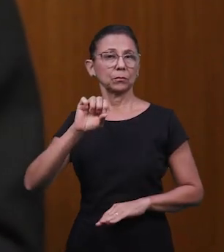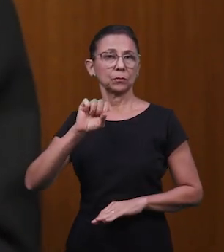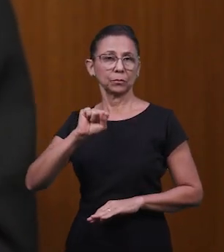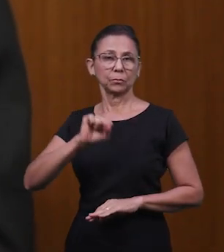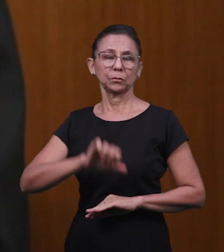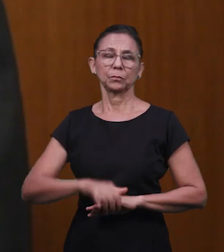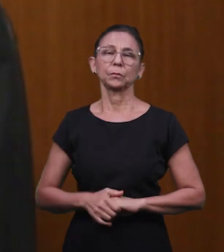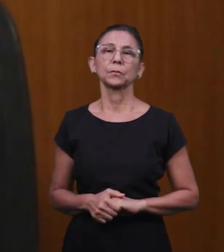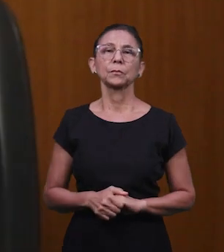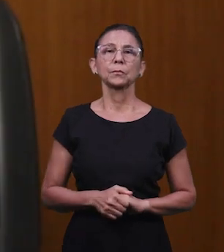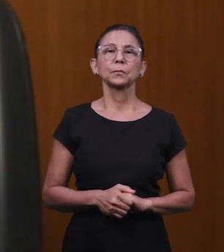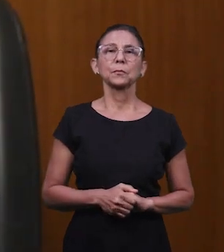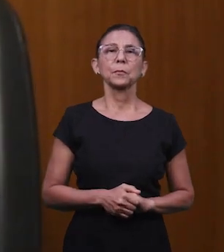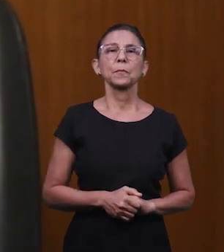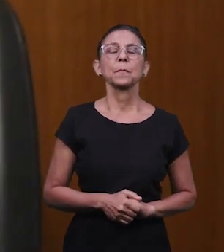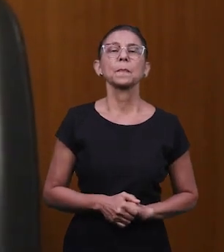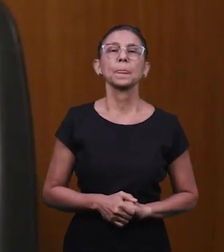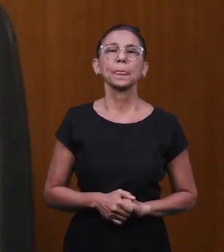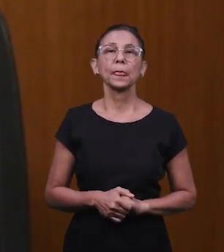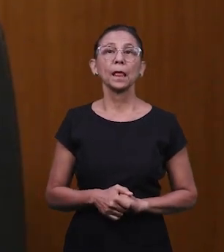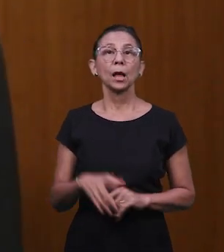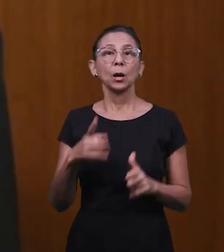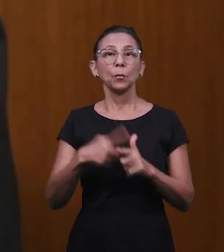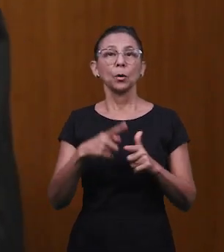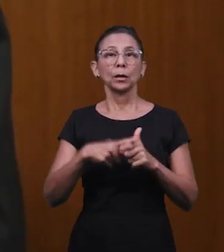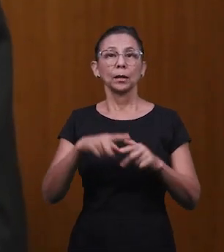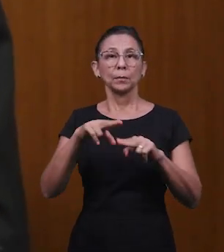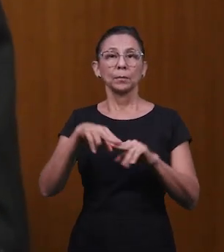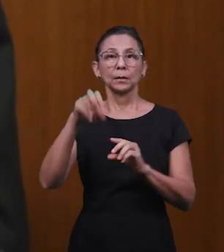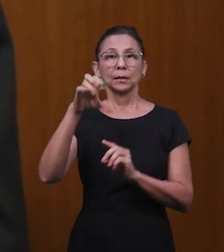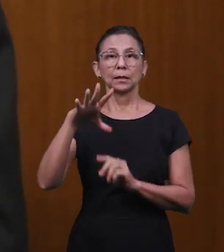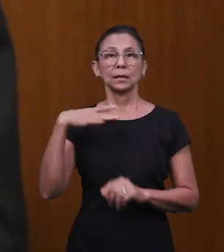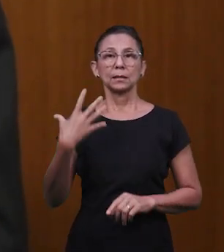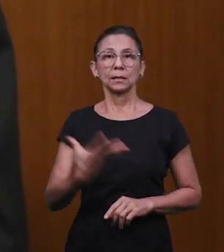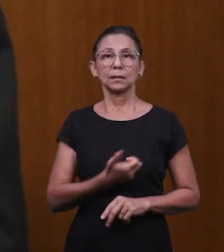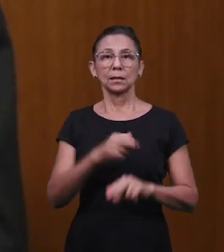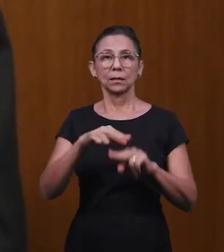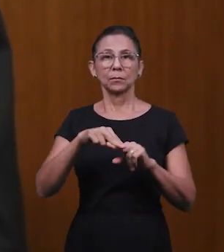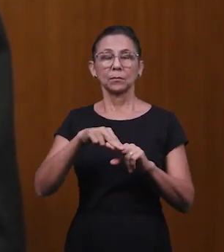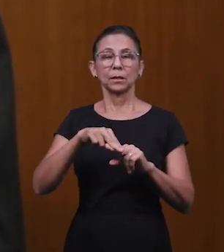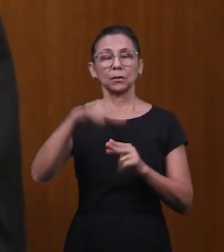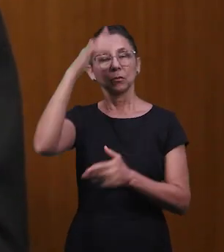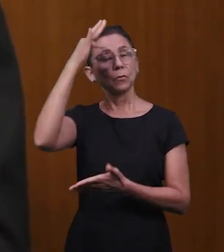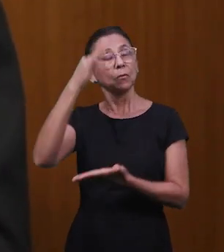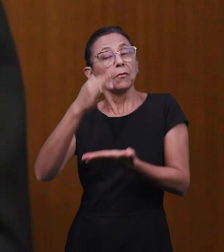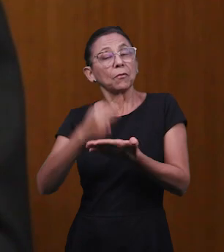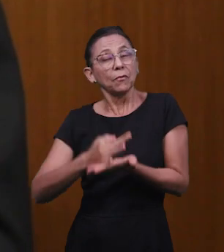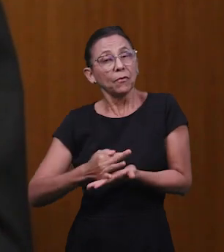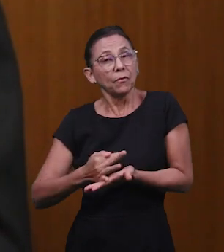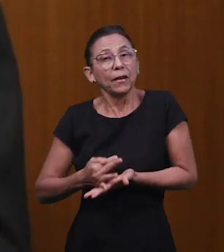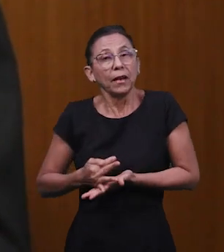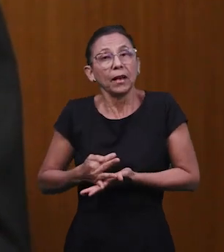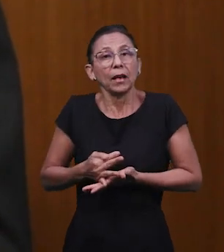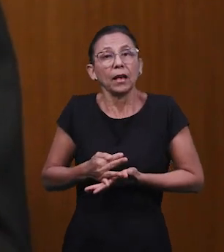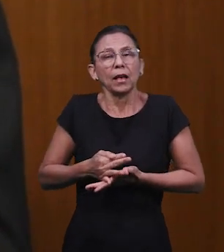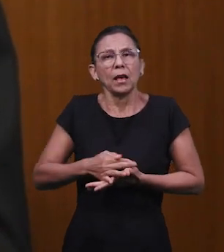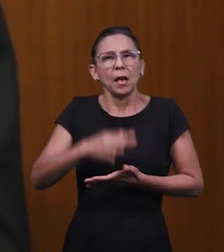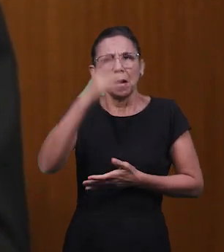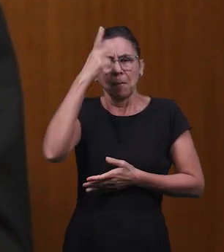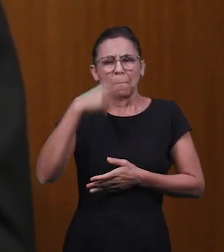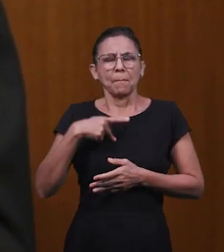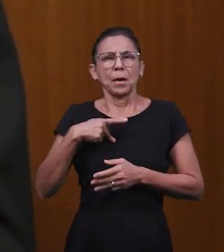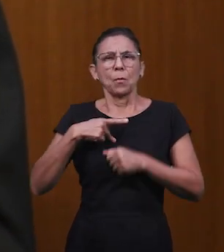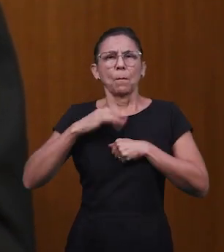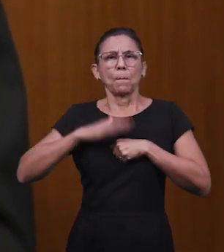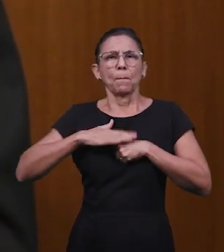número 8, e que diz assim: porque pela graça sois salvos por meio da fé, e isto não